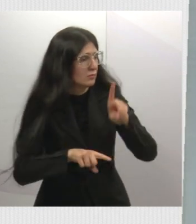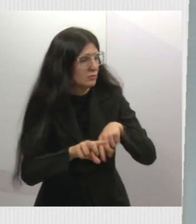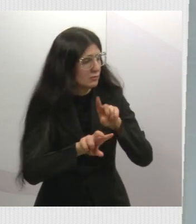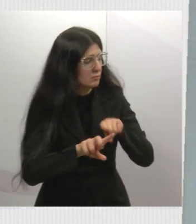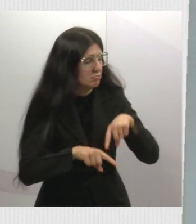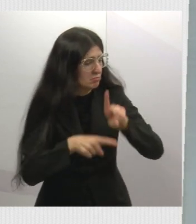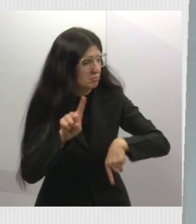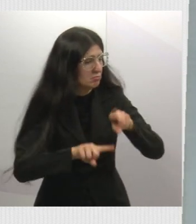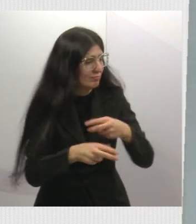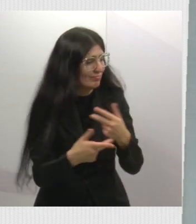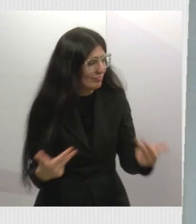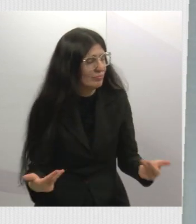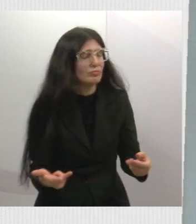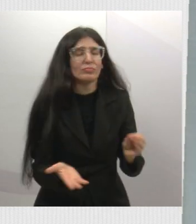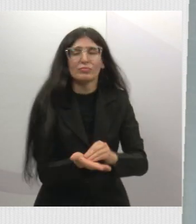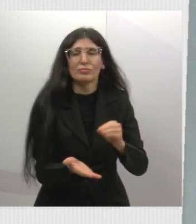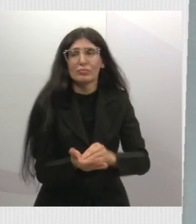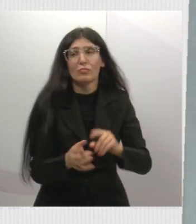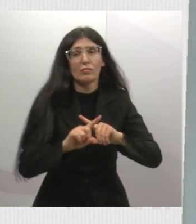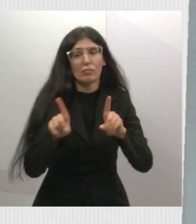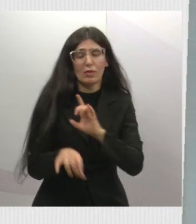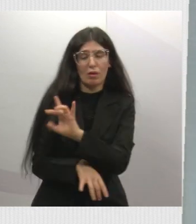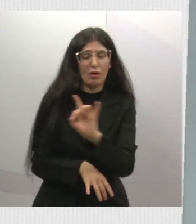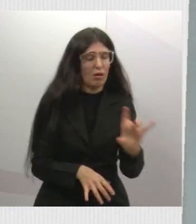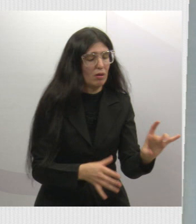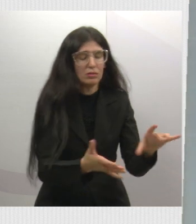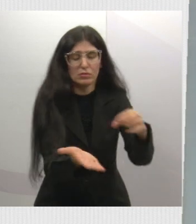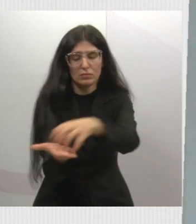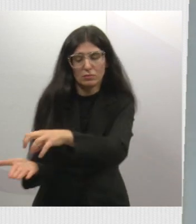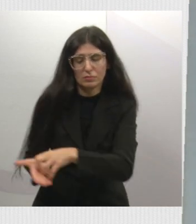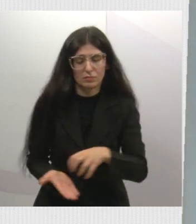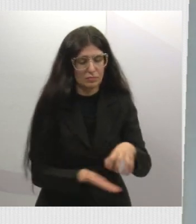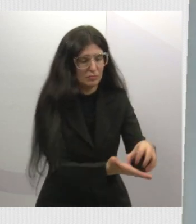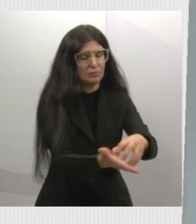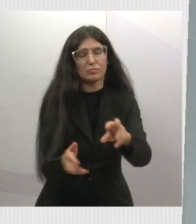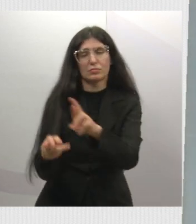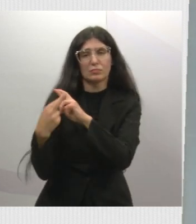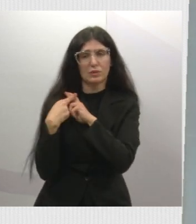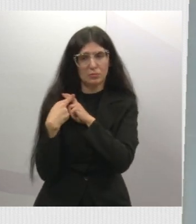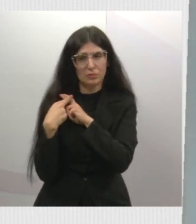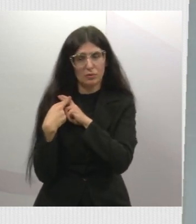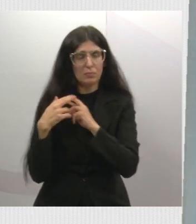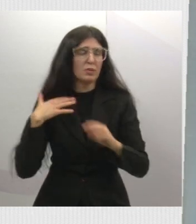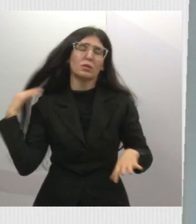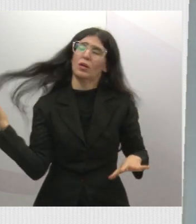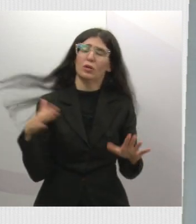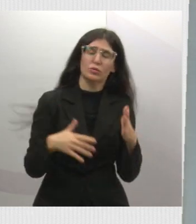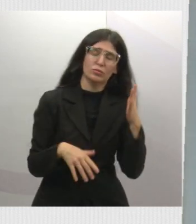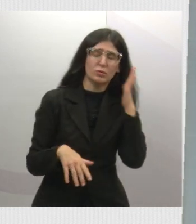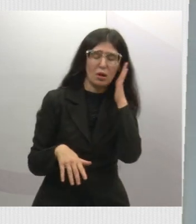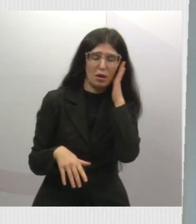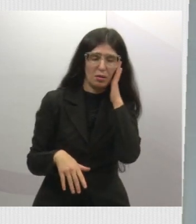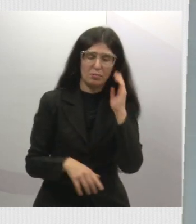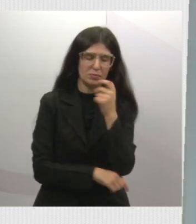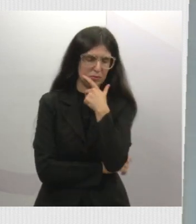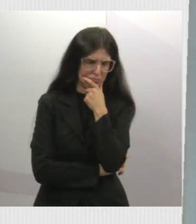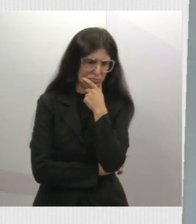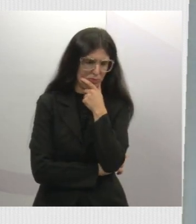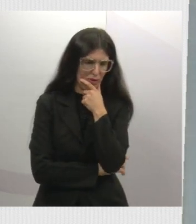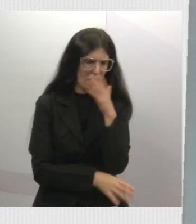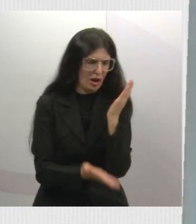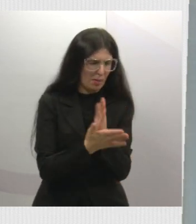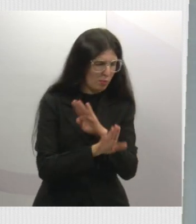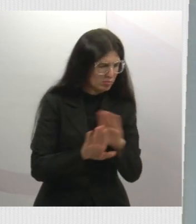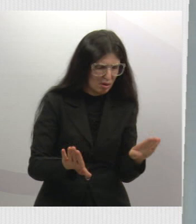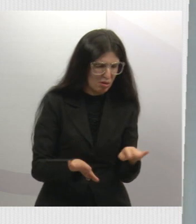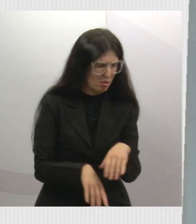algum motivo que cada secretaria tem a sua análise, pode não ter concluído o serviço ou o material não ter sido